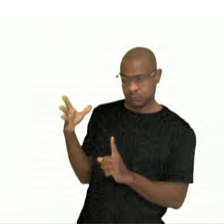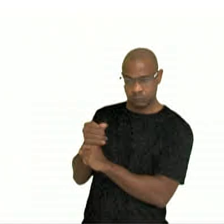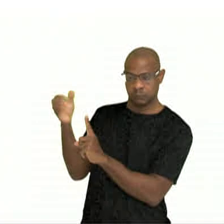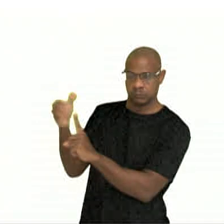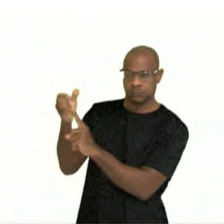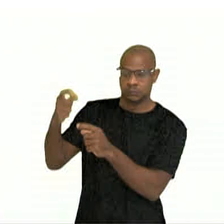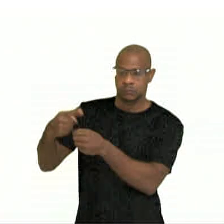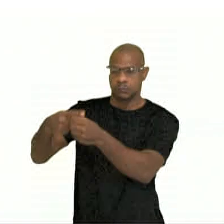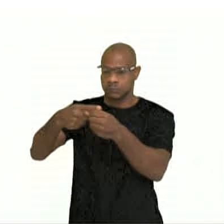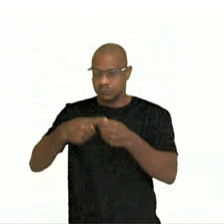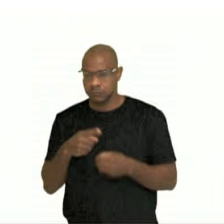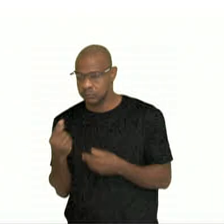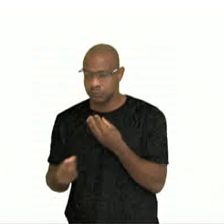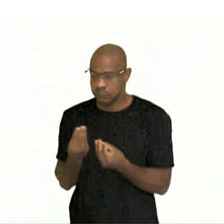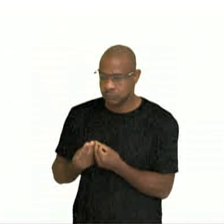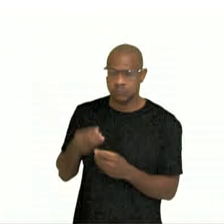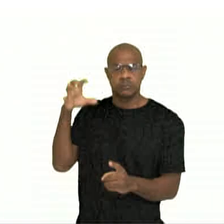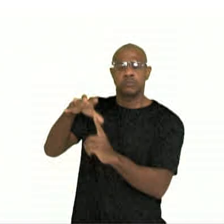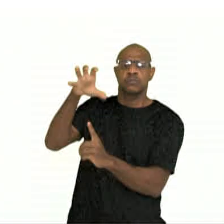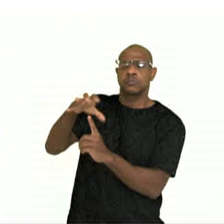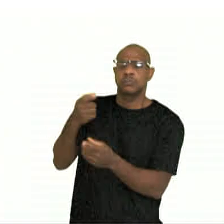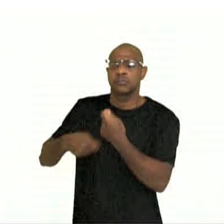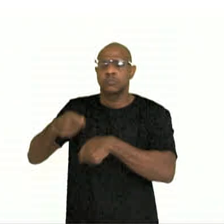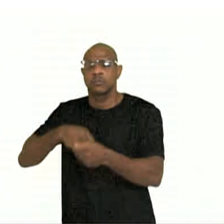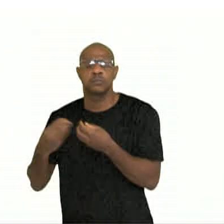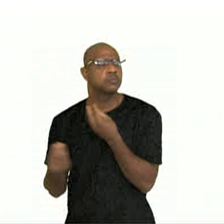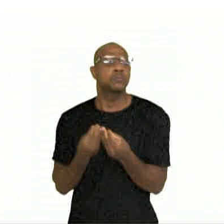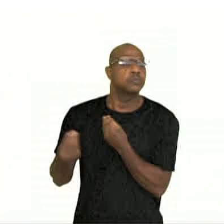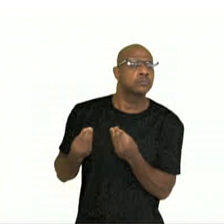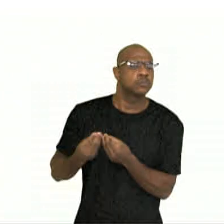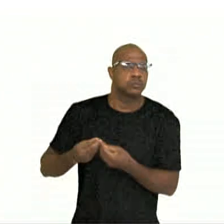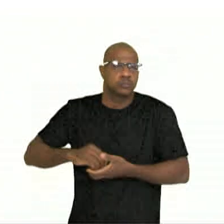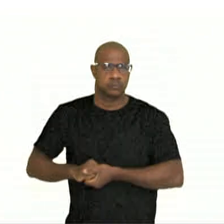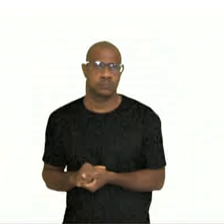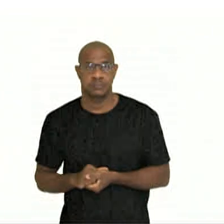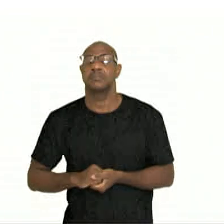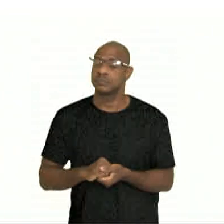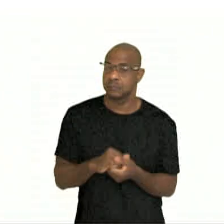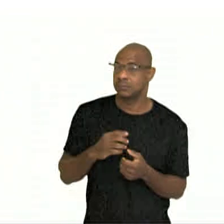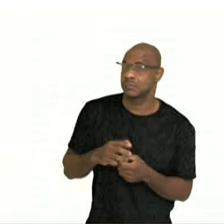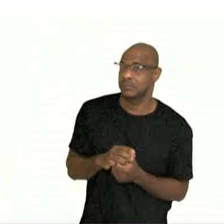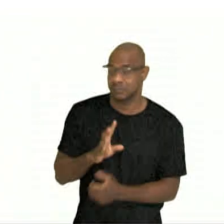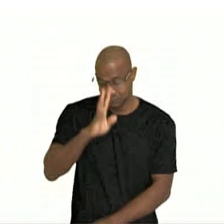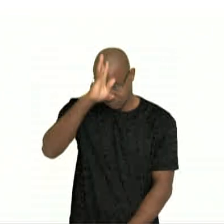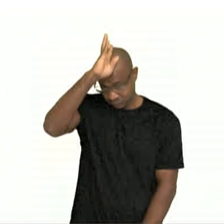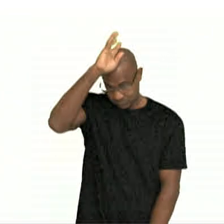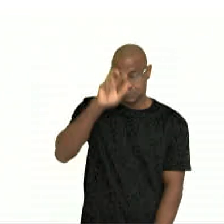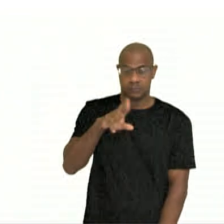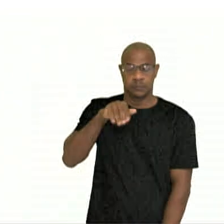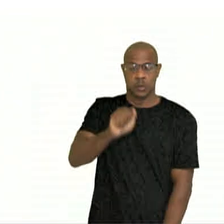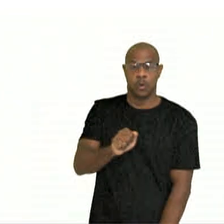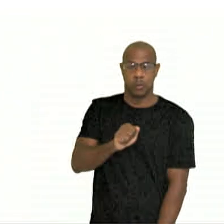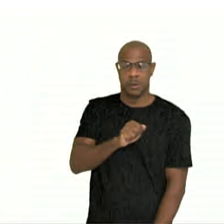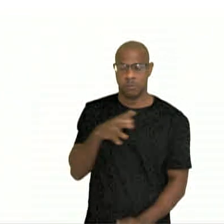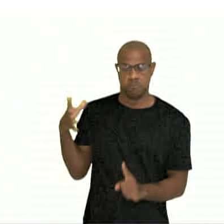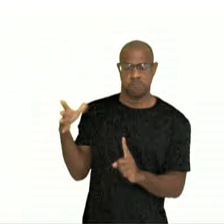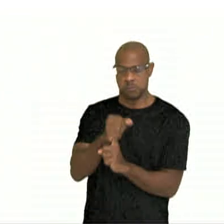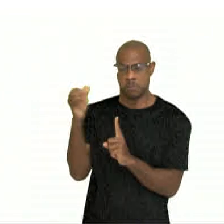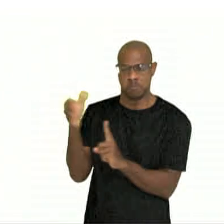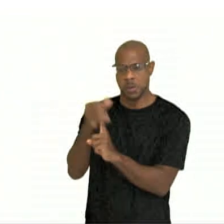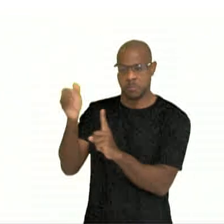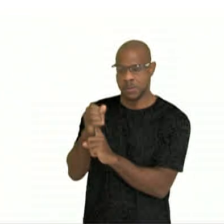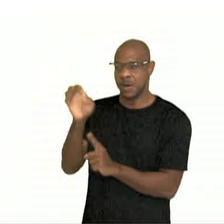vai influenciar o comércio? Então, Roma ela vai dominar grande parte da Europa, né? Majoritariamente vai ser